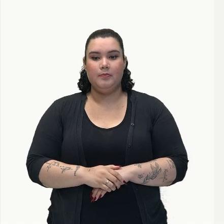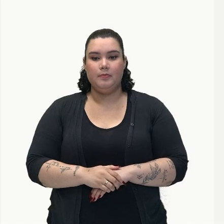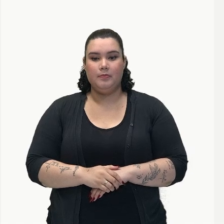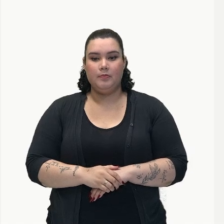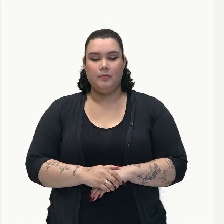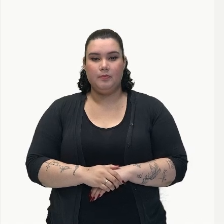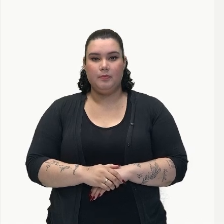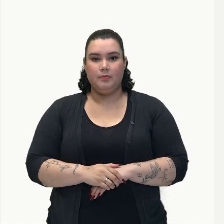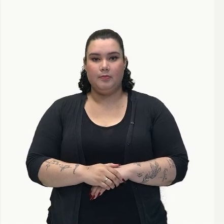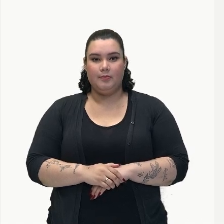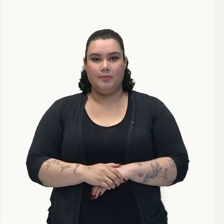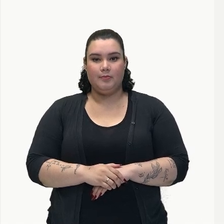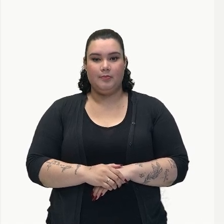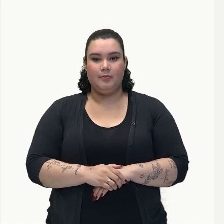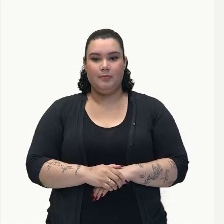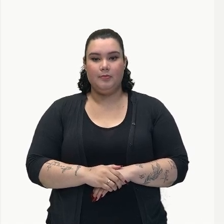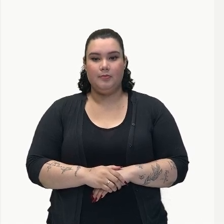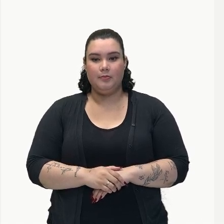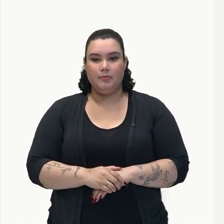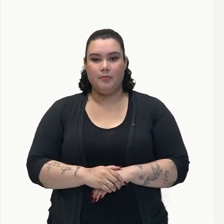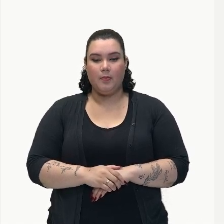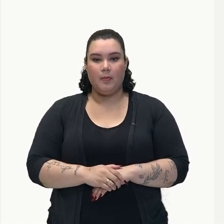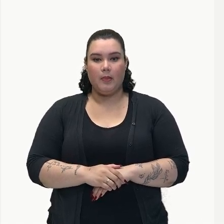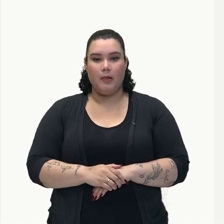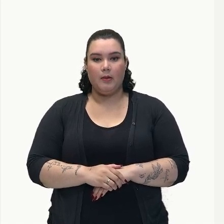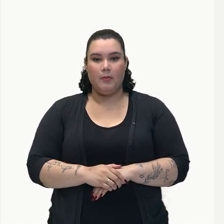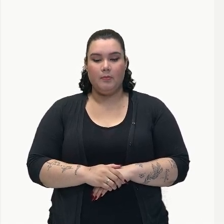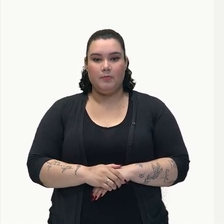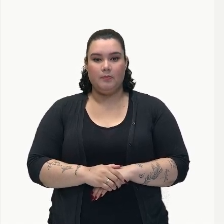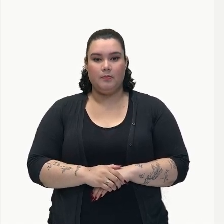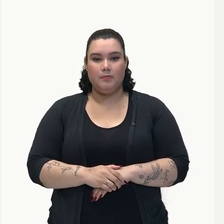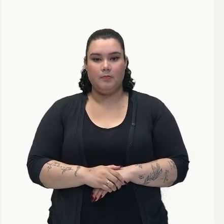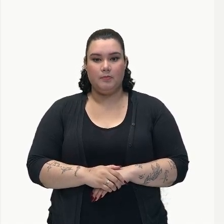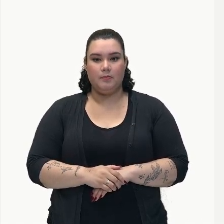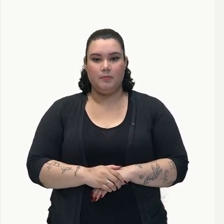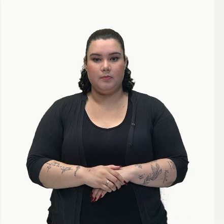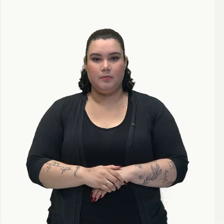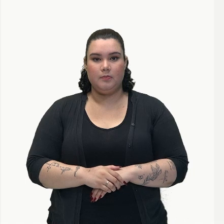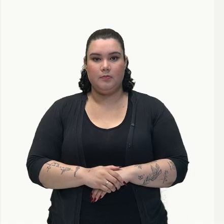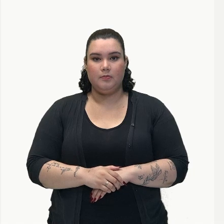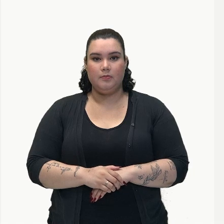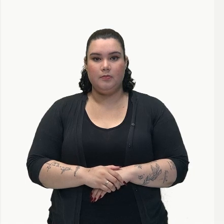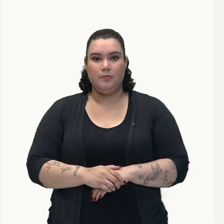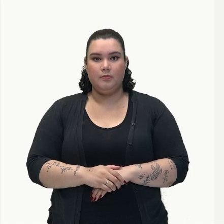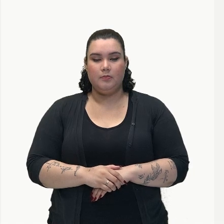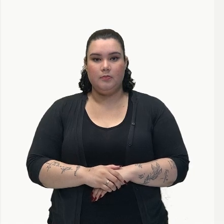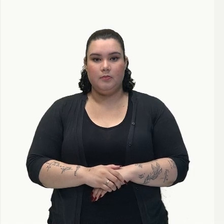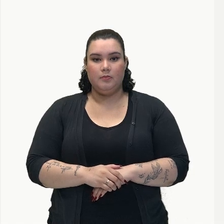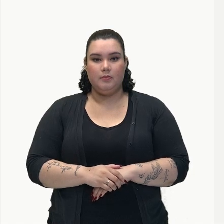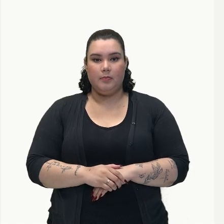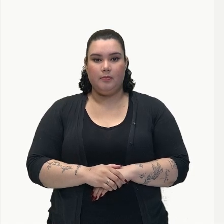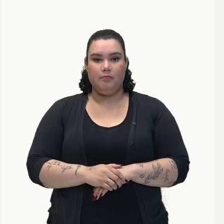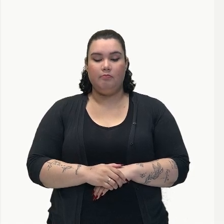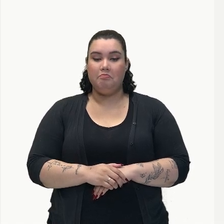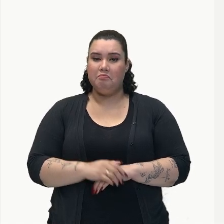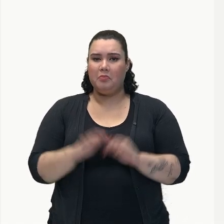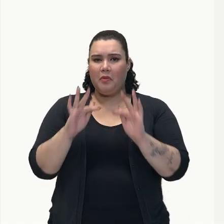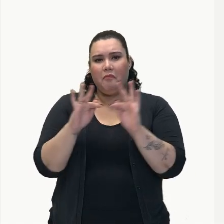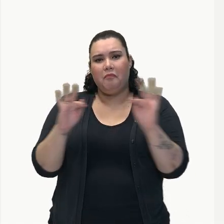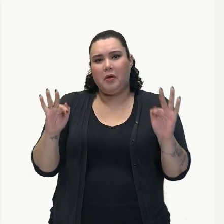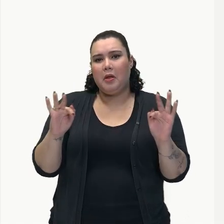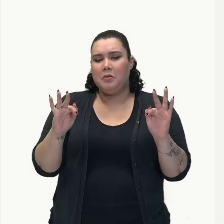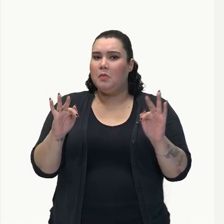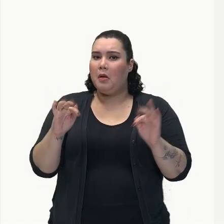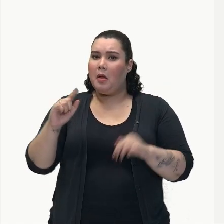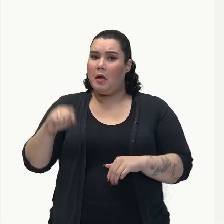sus flautas de bambú para tocar bellas canciones. Uma frase simples e que